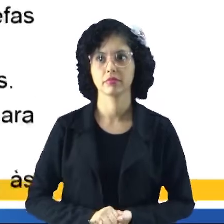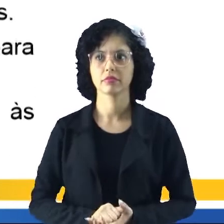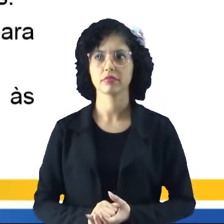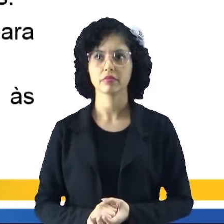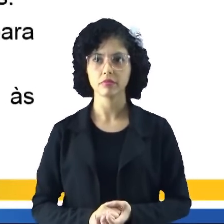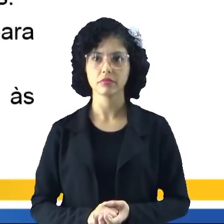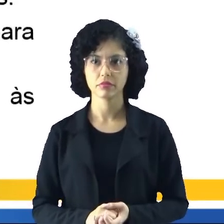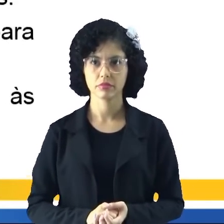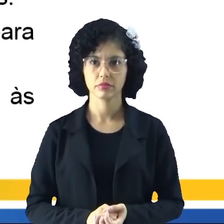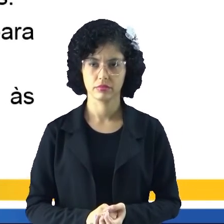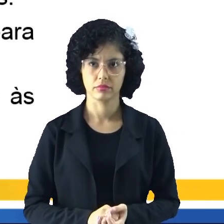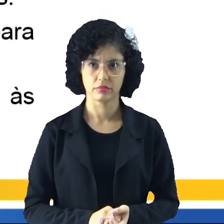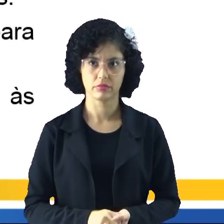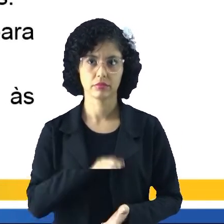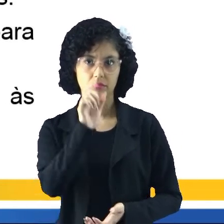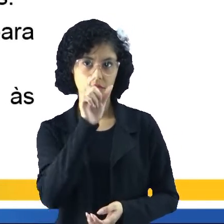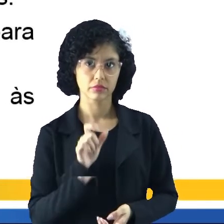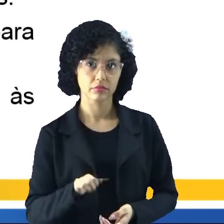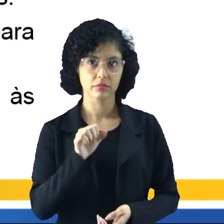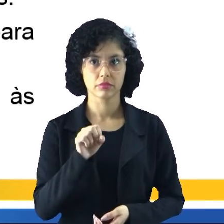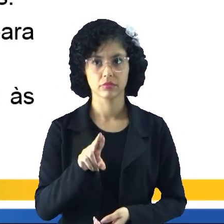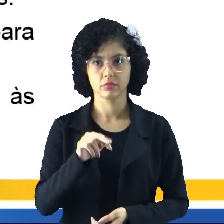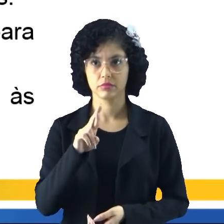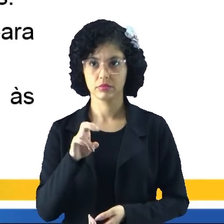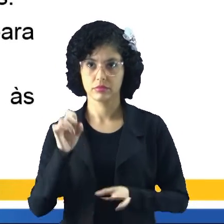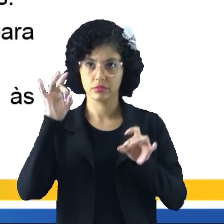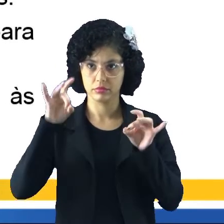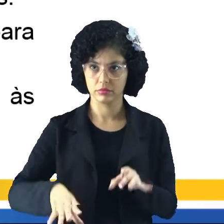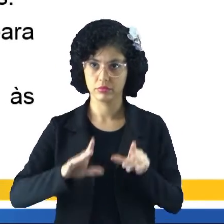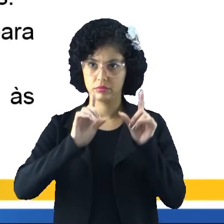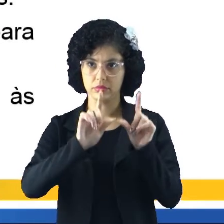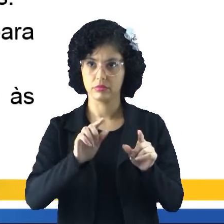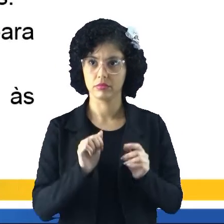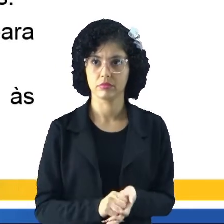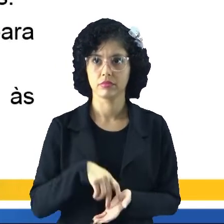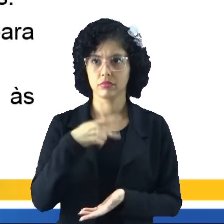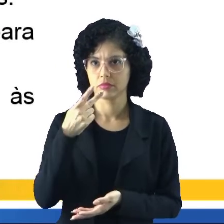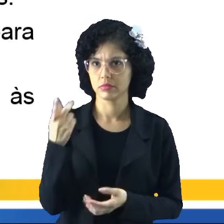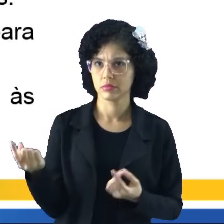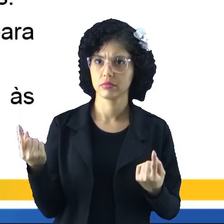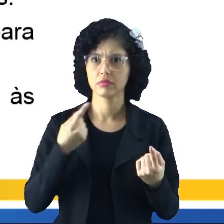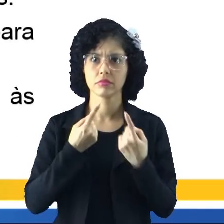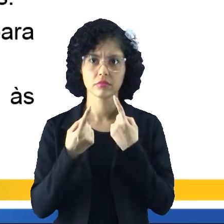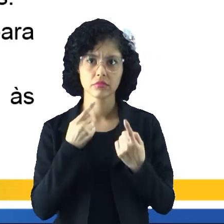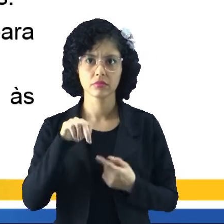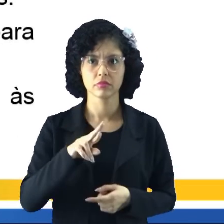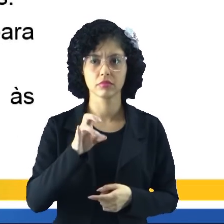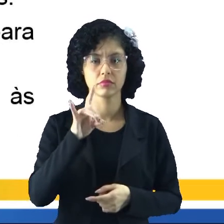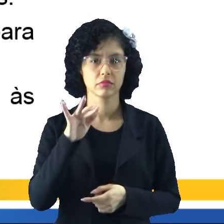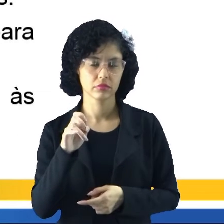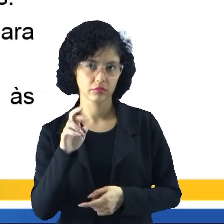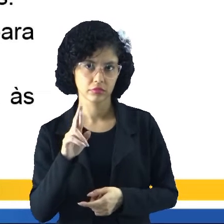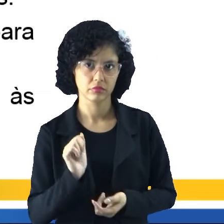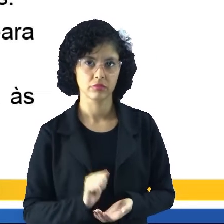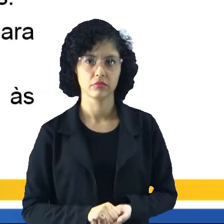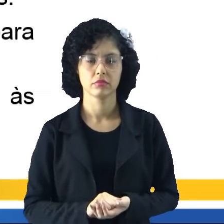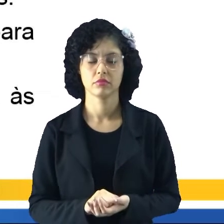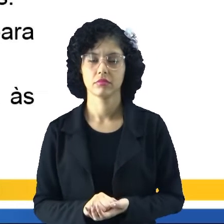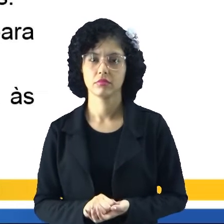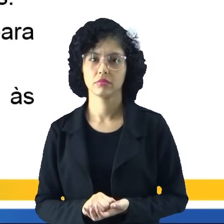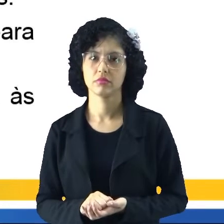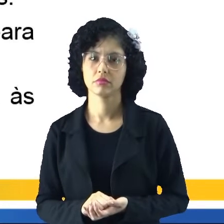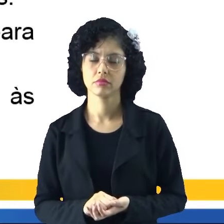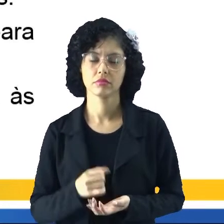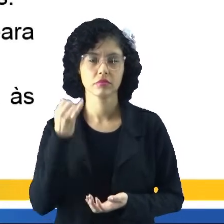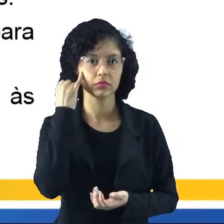Então vamos ver aí, né? A personagem Susanita, no último quadro, inventa o vocábulo mulheres, ou seja, né? Ela